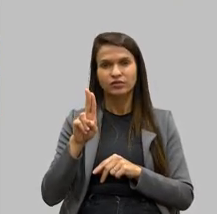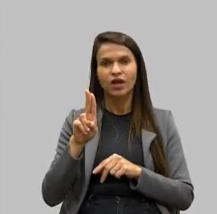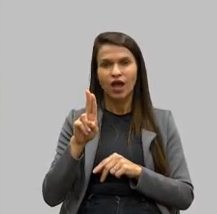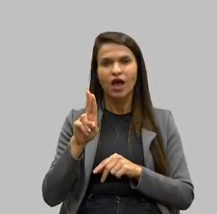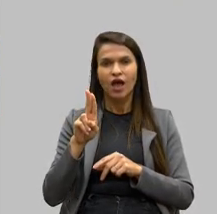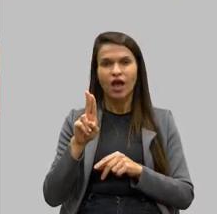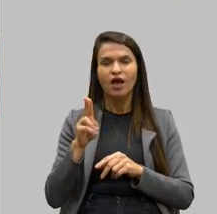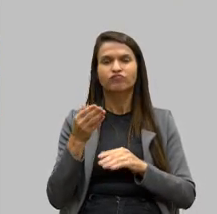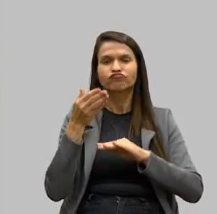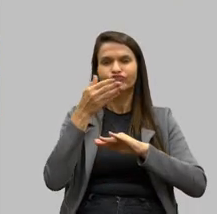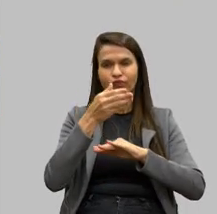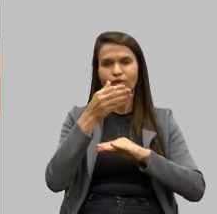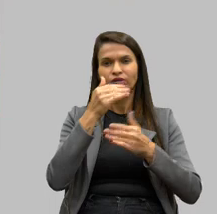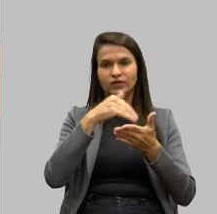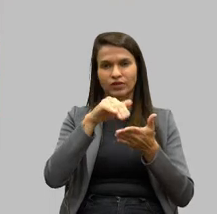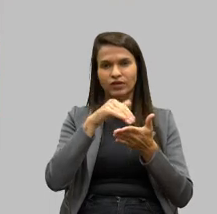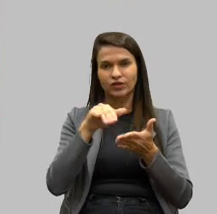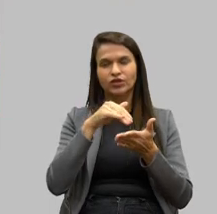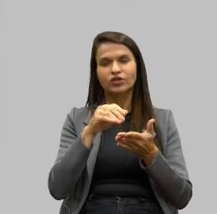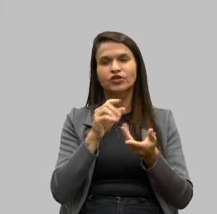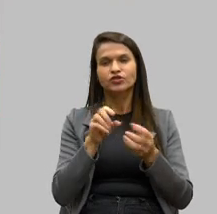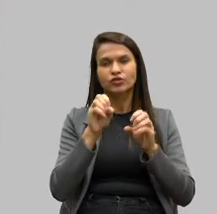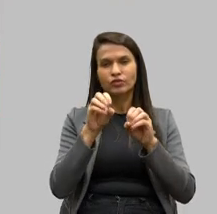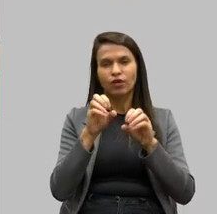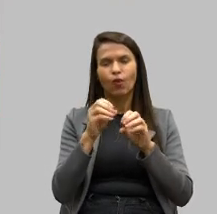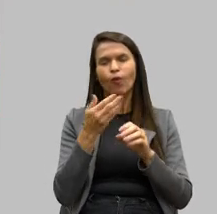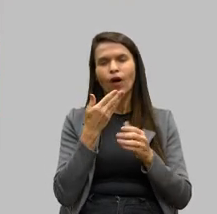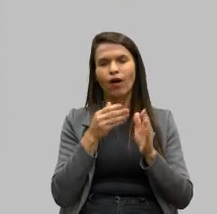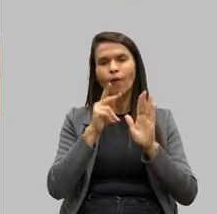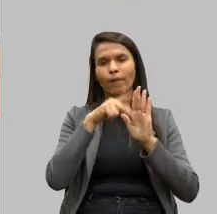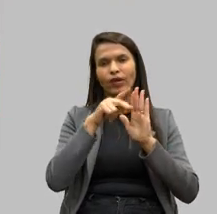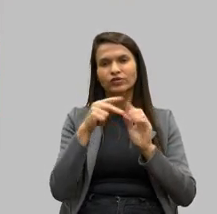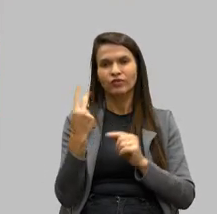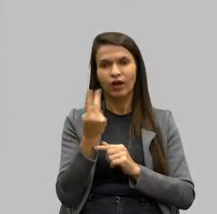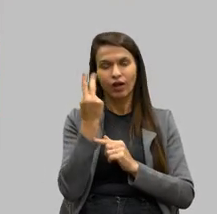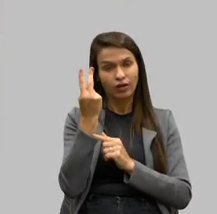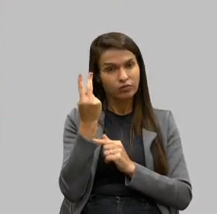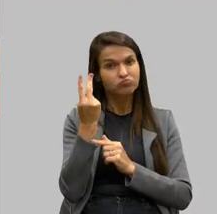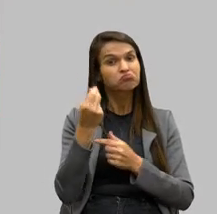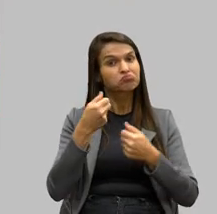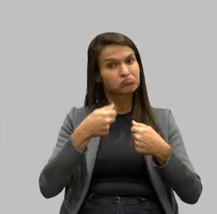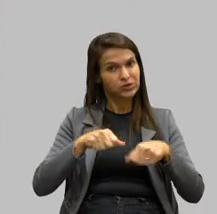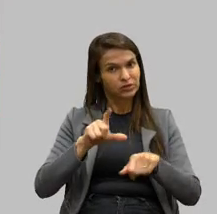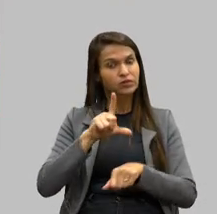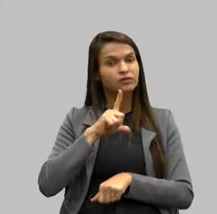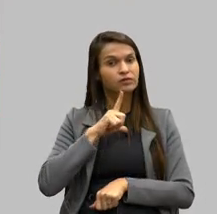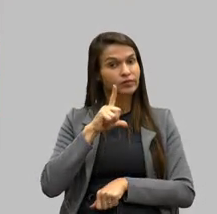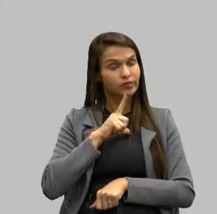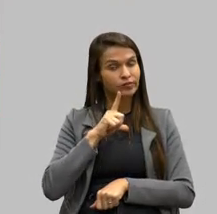Secretaria de Educação. Então, qual é o plano de valorização? Algum plano precisa existir. Porque hoje nós temos